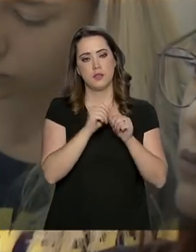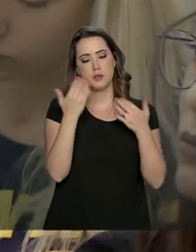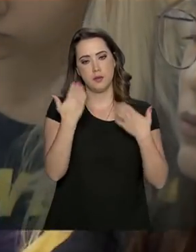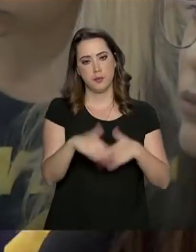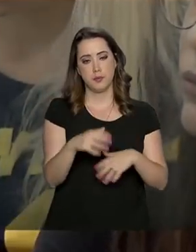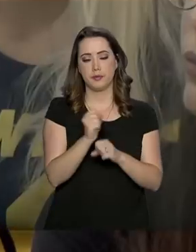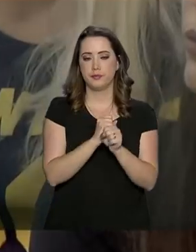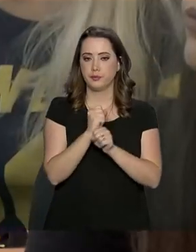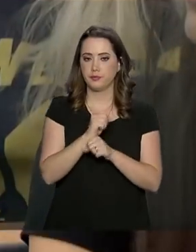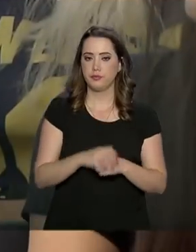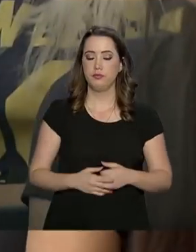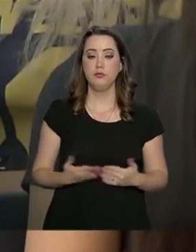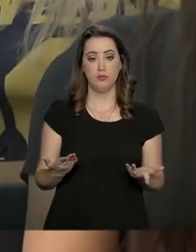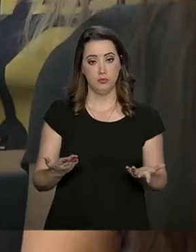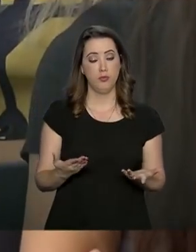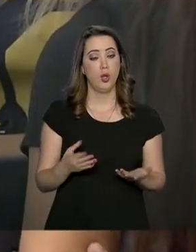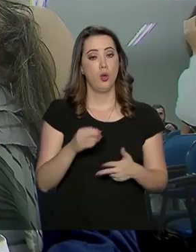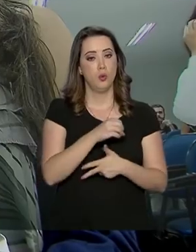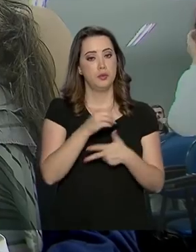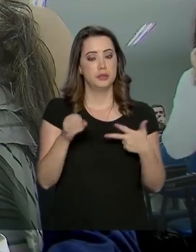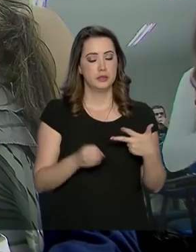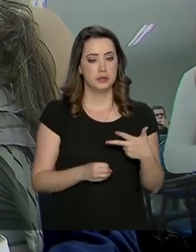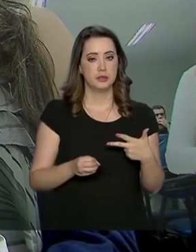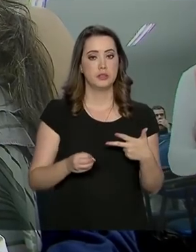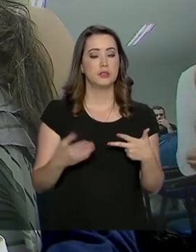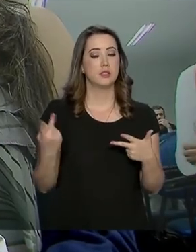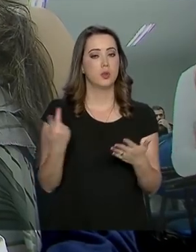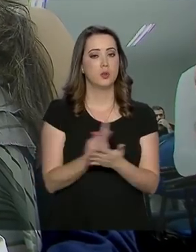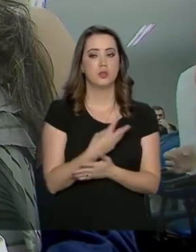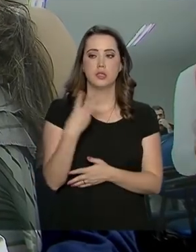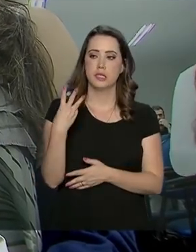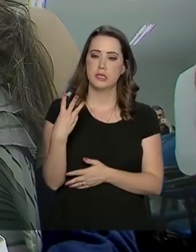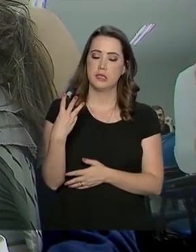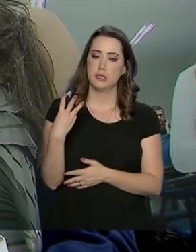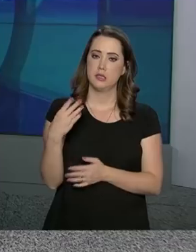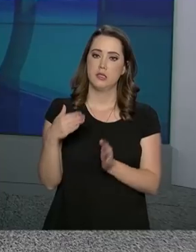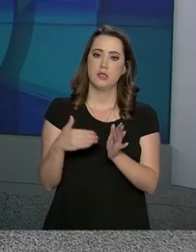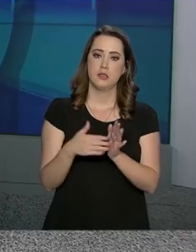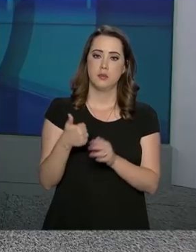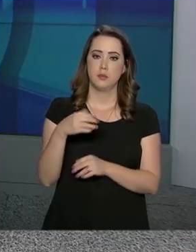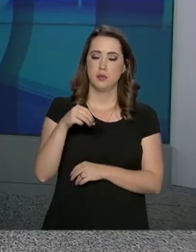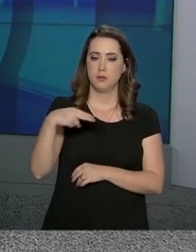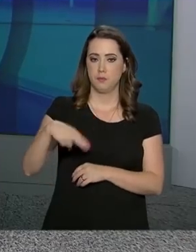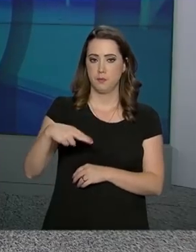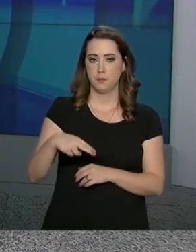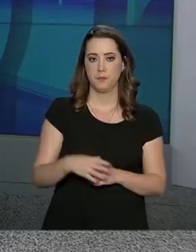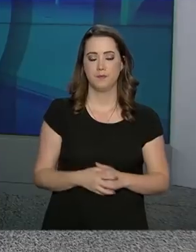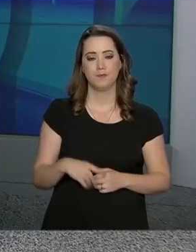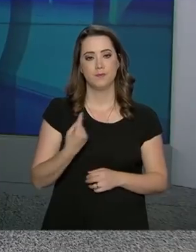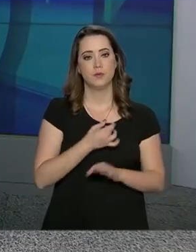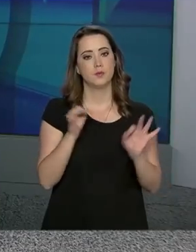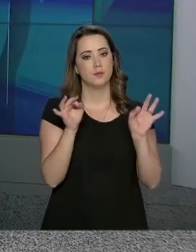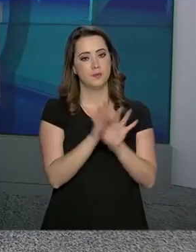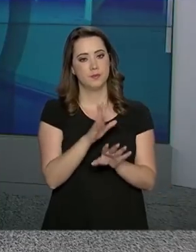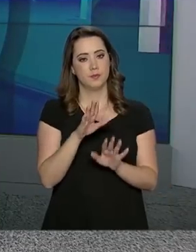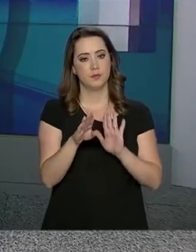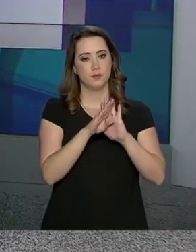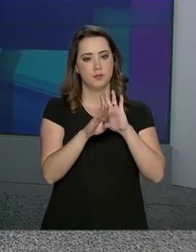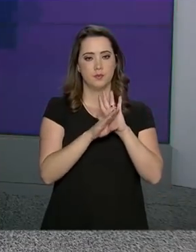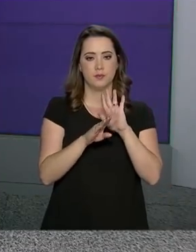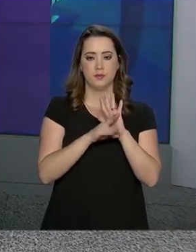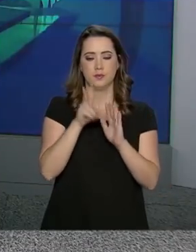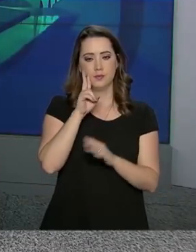as provas deste ano. O Enem será aplicado nos dias 3 e 10 de novembro. Nós ficamos por aqui.